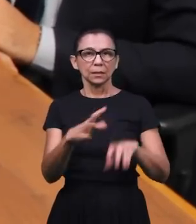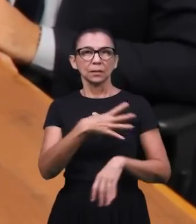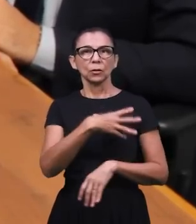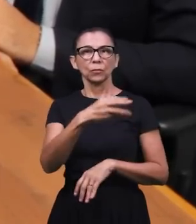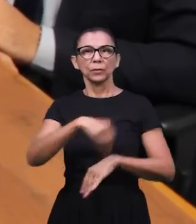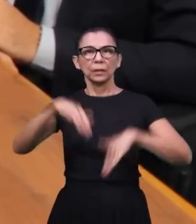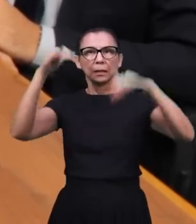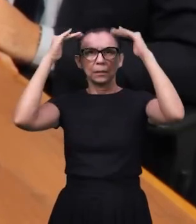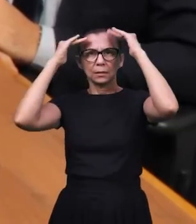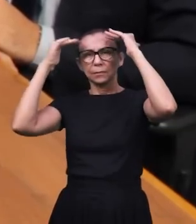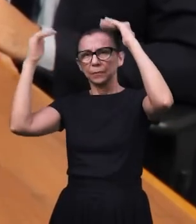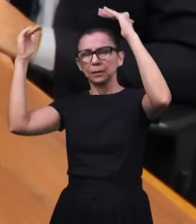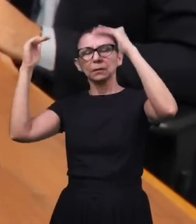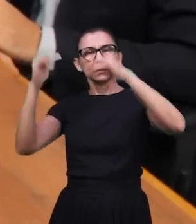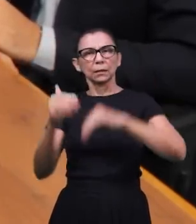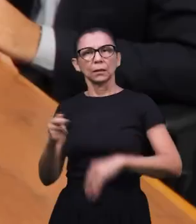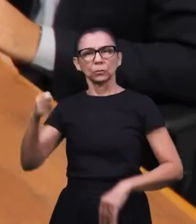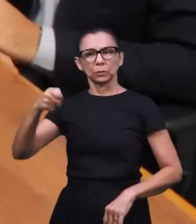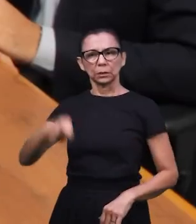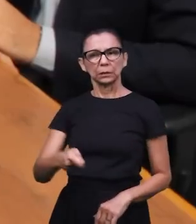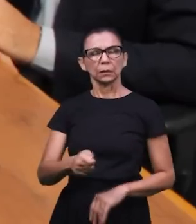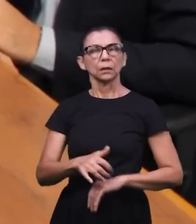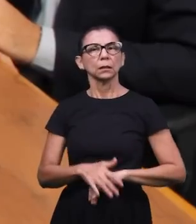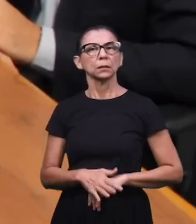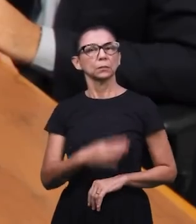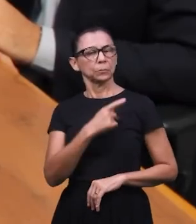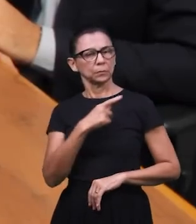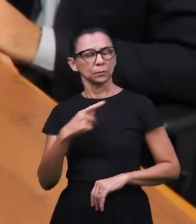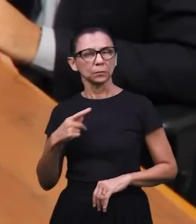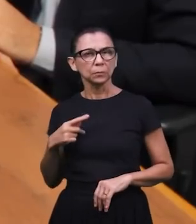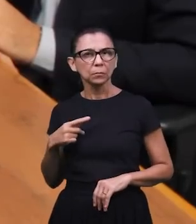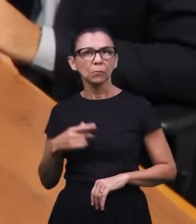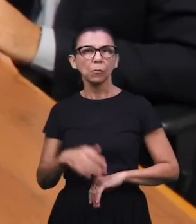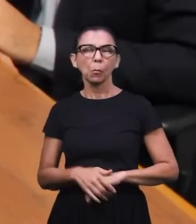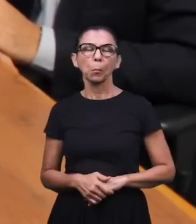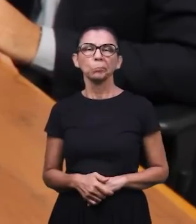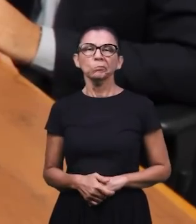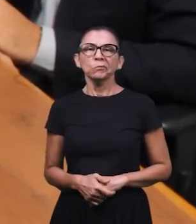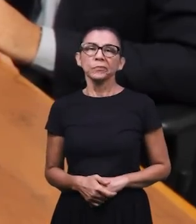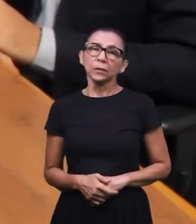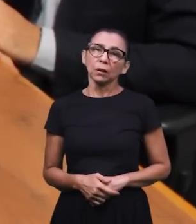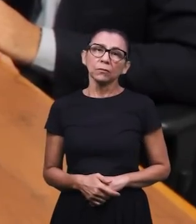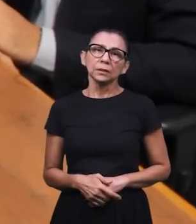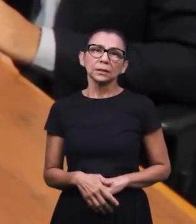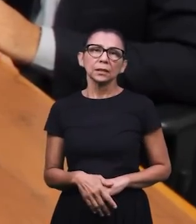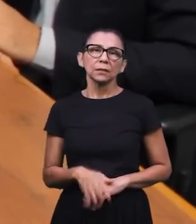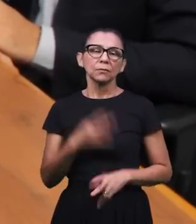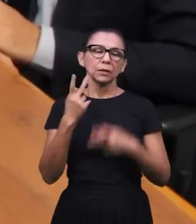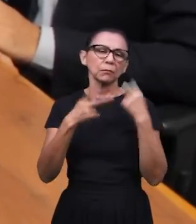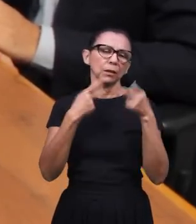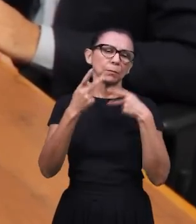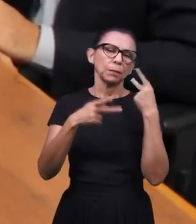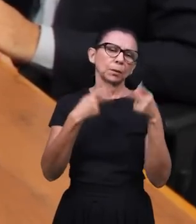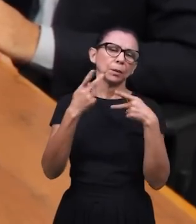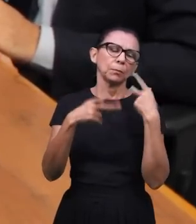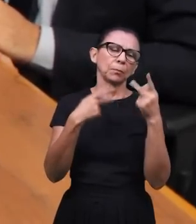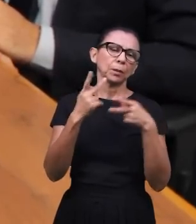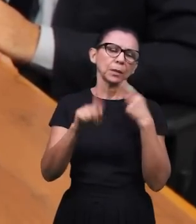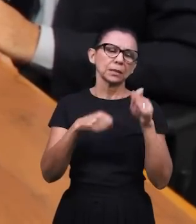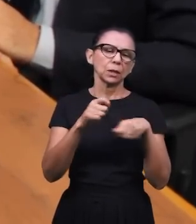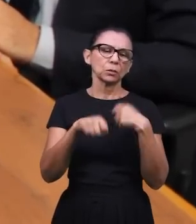autoridades, né? Então, se você não ensinar falando só, não vai resolver não, viu? Não vai resolver,